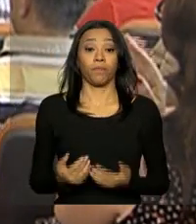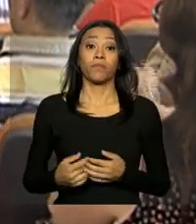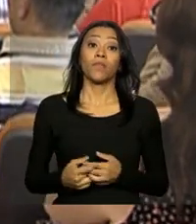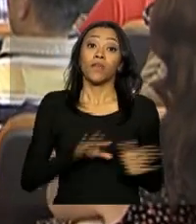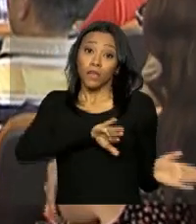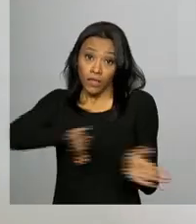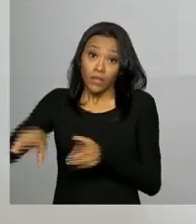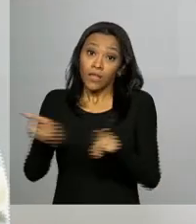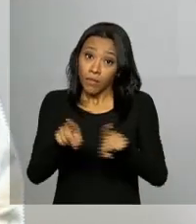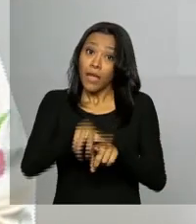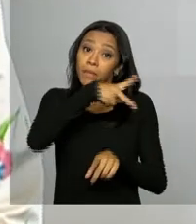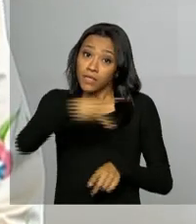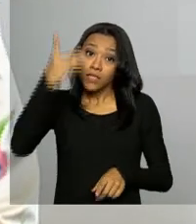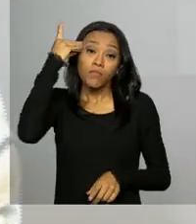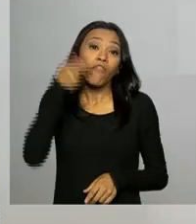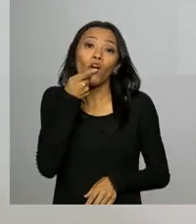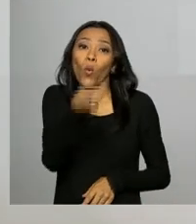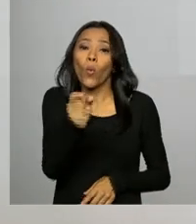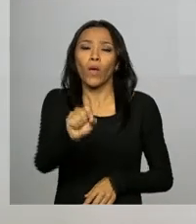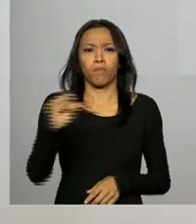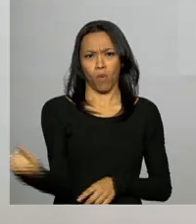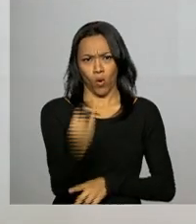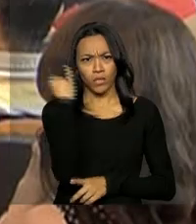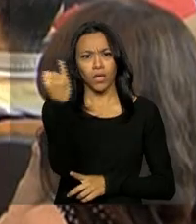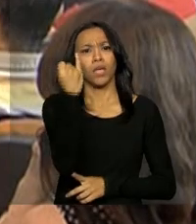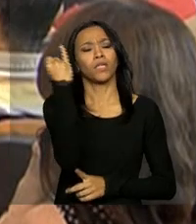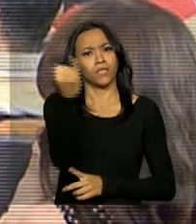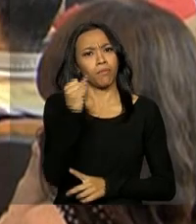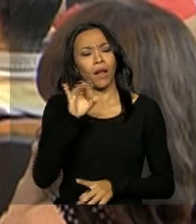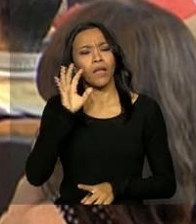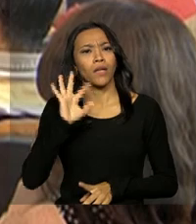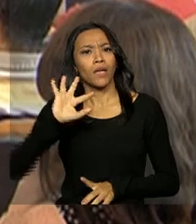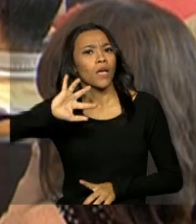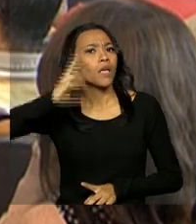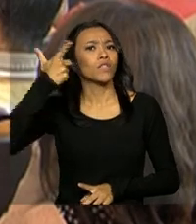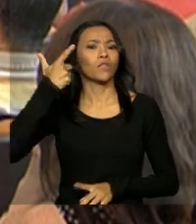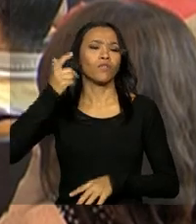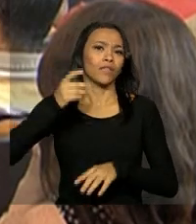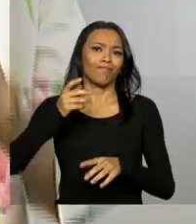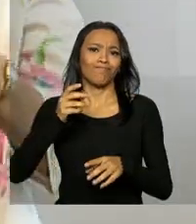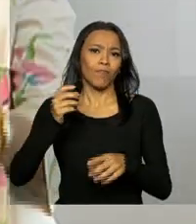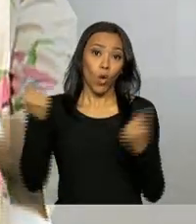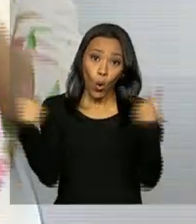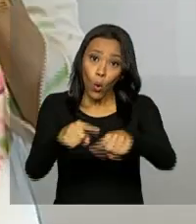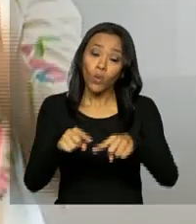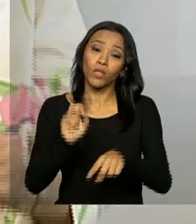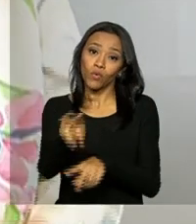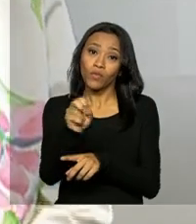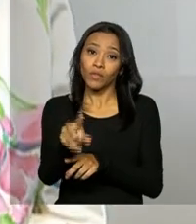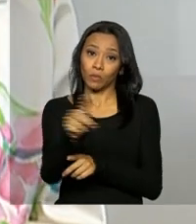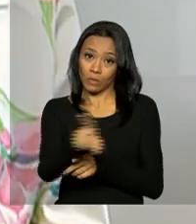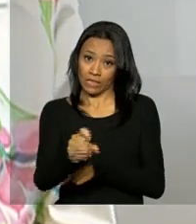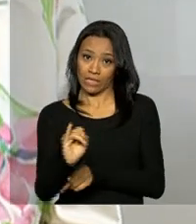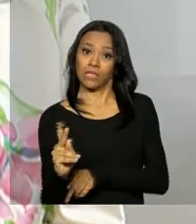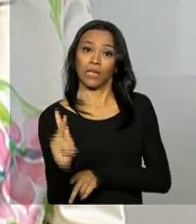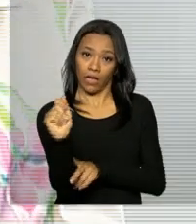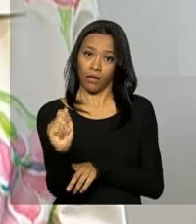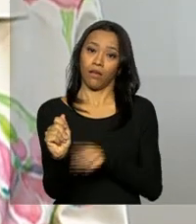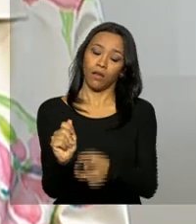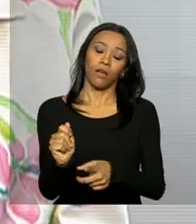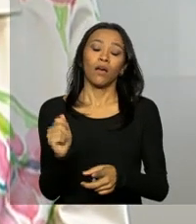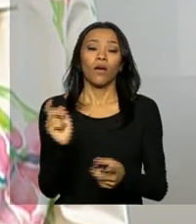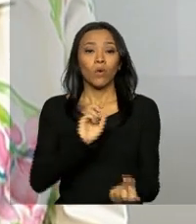também destacou a importância da vacina para auxiliar na busca de soluções contra o vírus Zika. O desafio é chegar